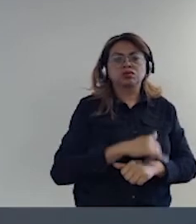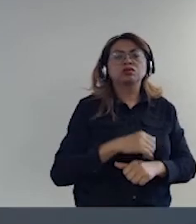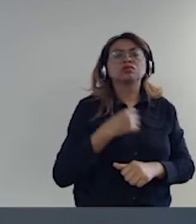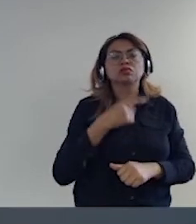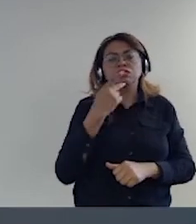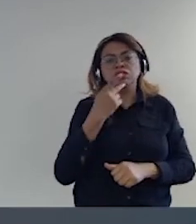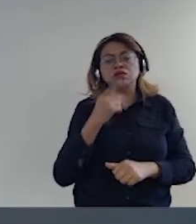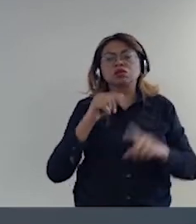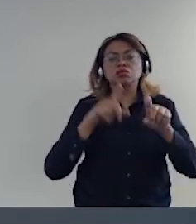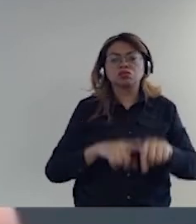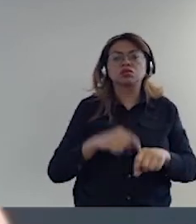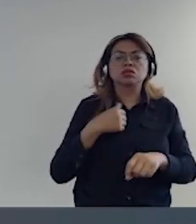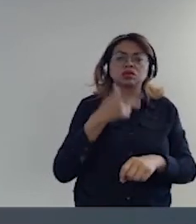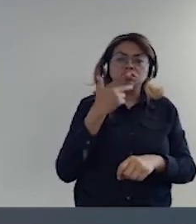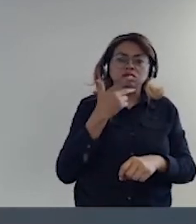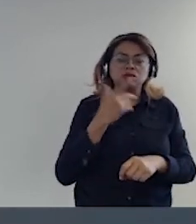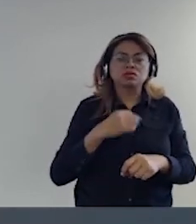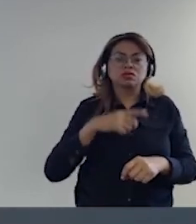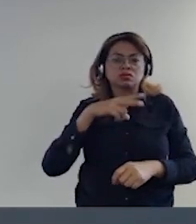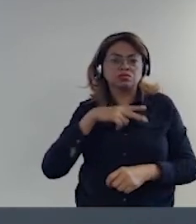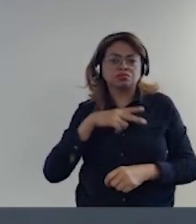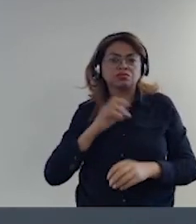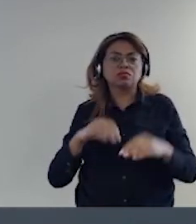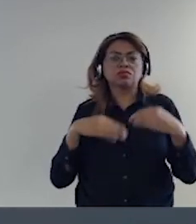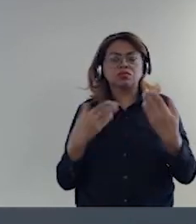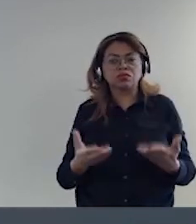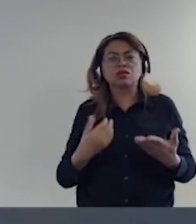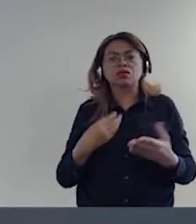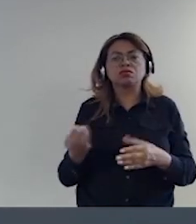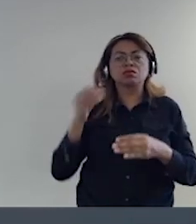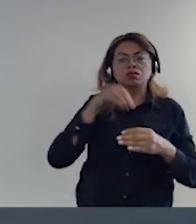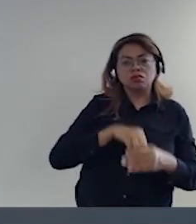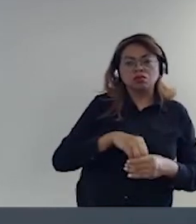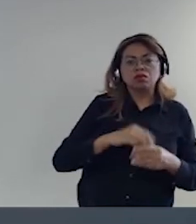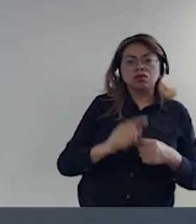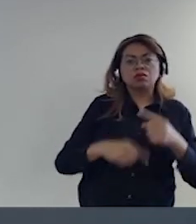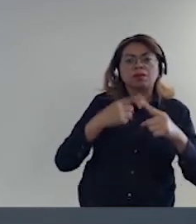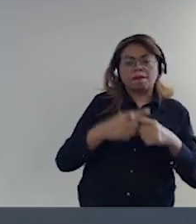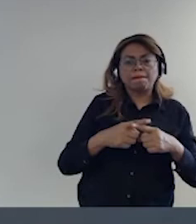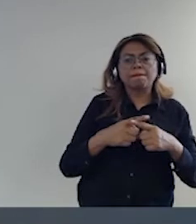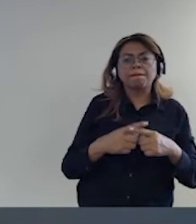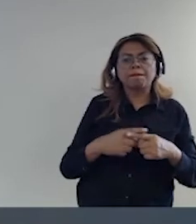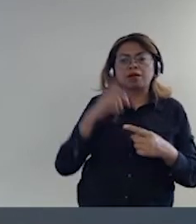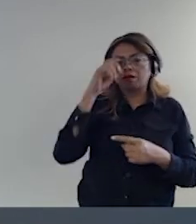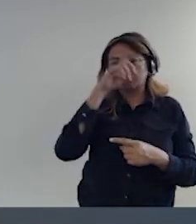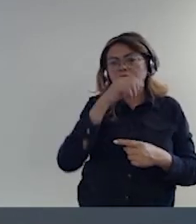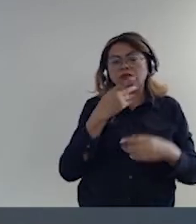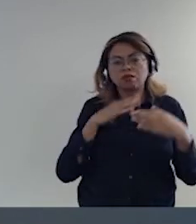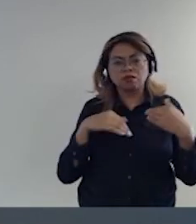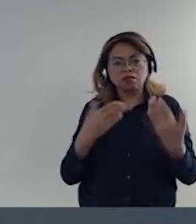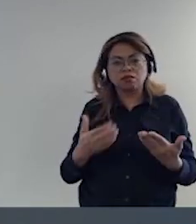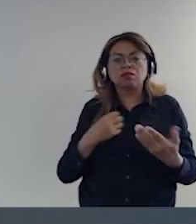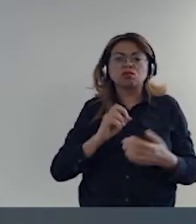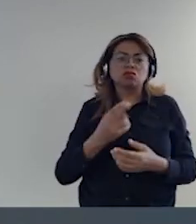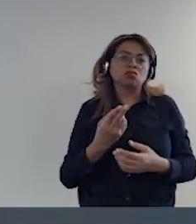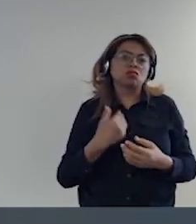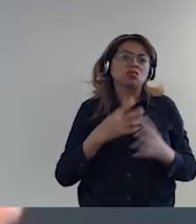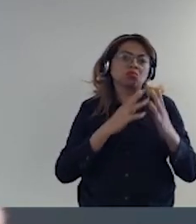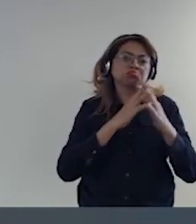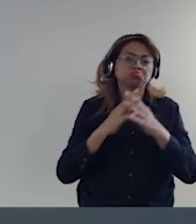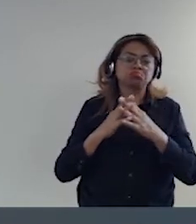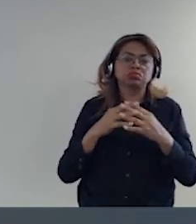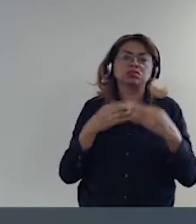uma questão eminentemente pecuniária na lesão, seja uma oferta mais complexa em matéria de excessiva onerosidade, e